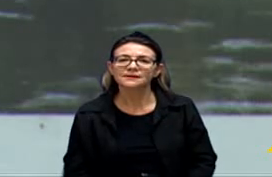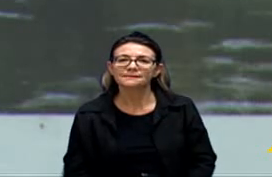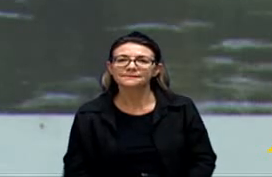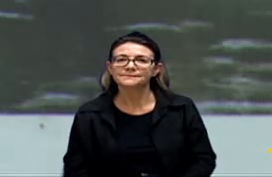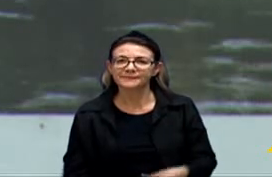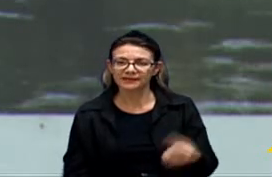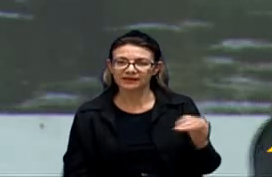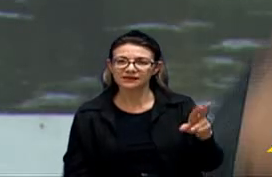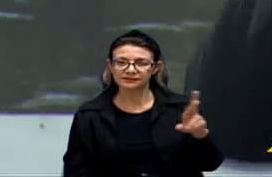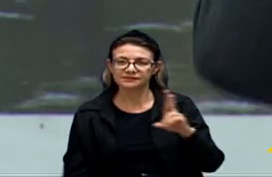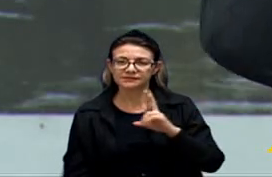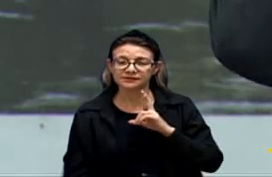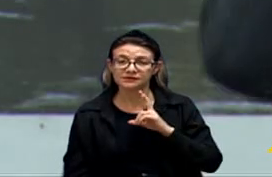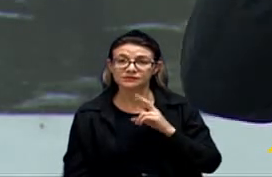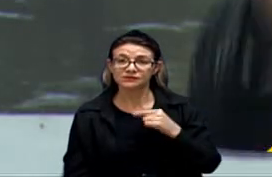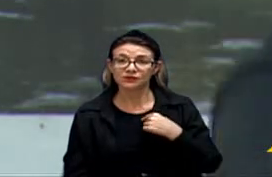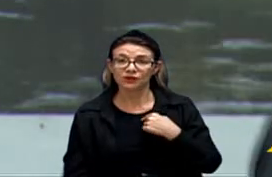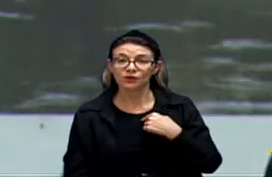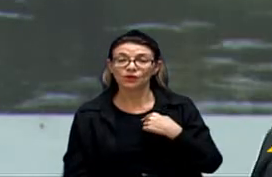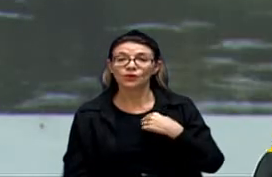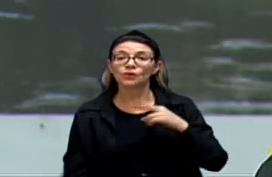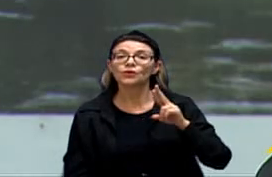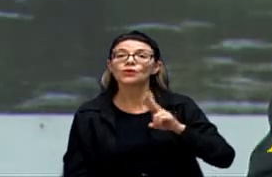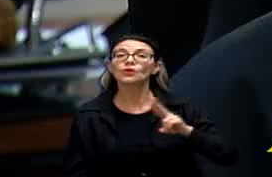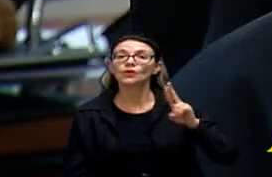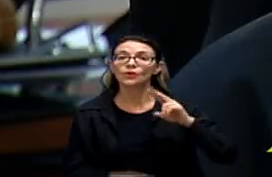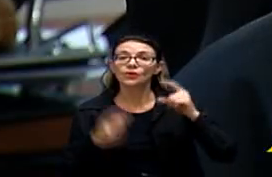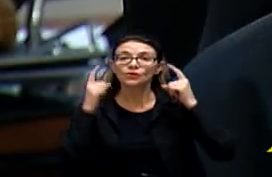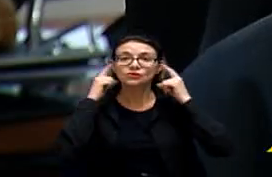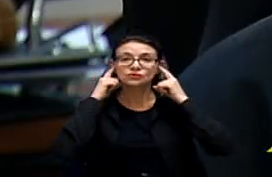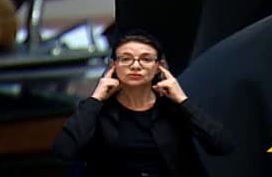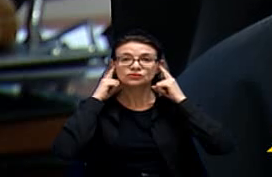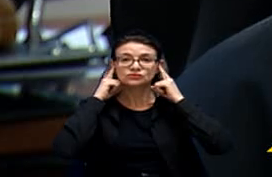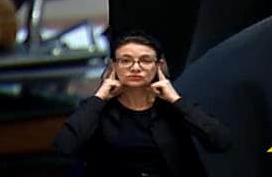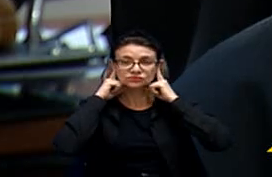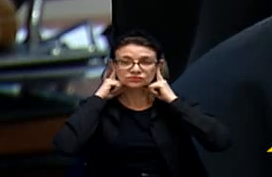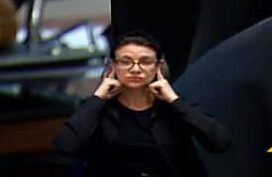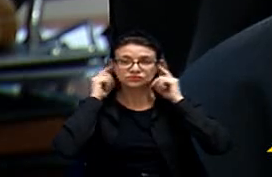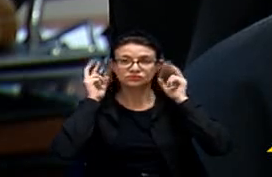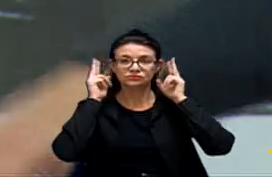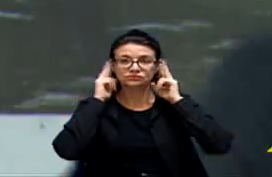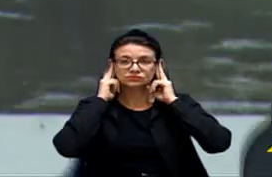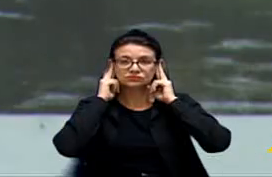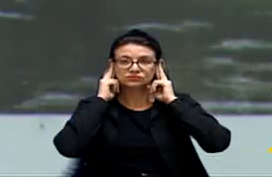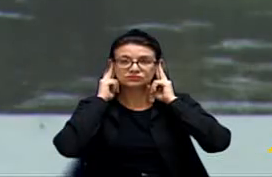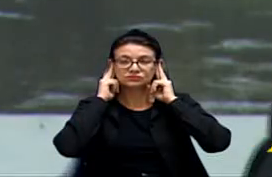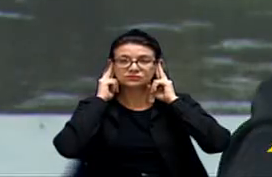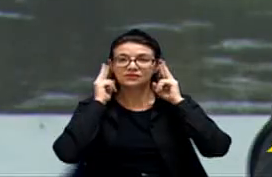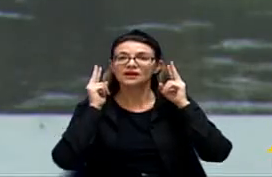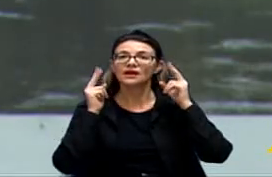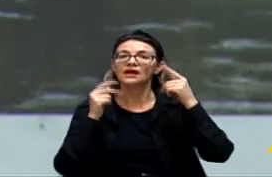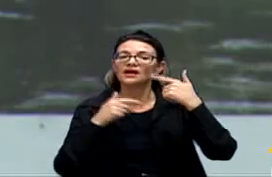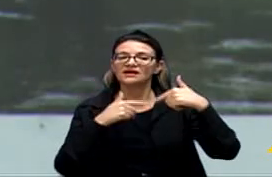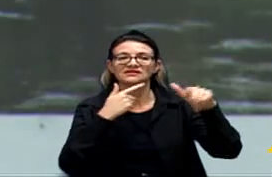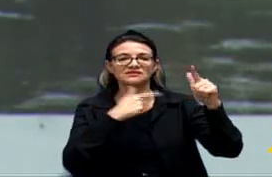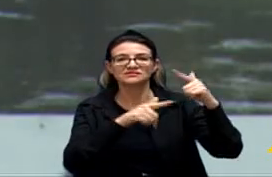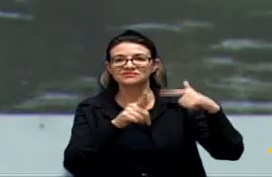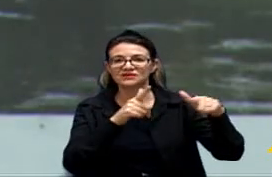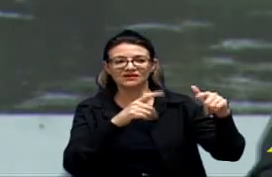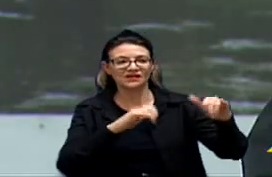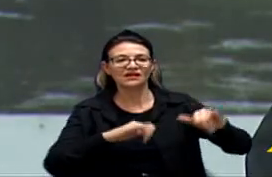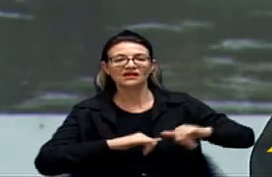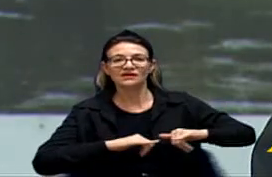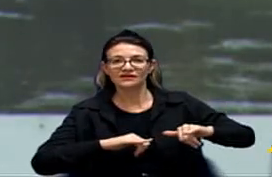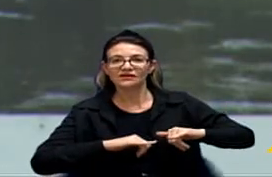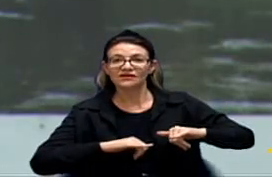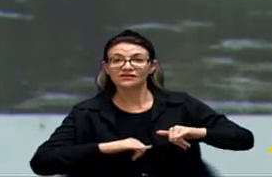só primeiro que eu uso um tampão no ouvido eu falei ah usa um tampão no ouvido você né então a gente que tá de fora tem que sofrer ele é porque eu